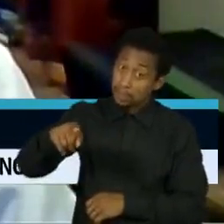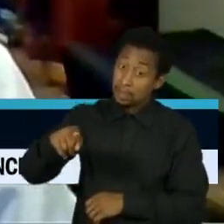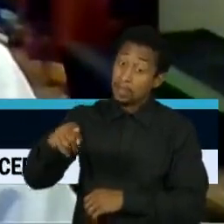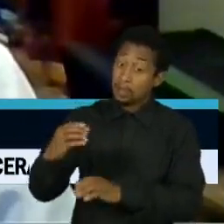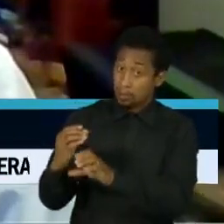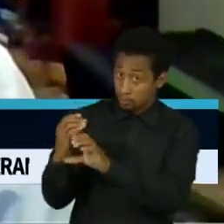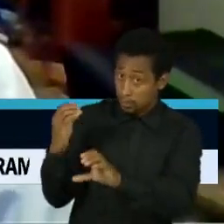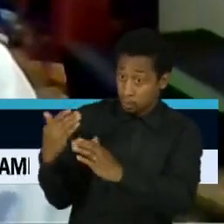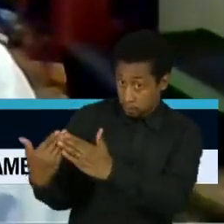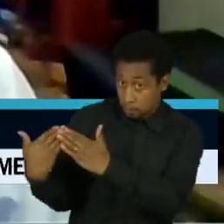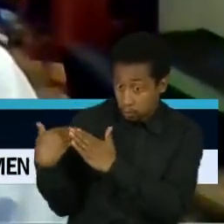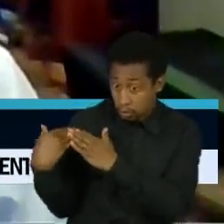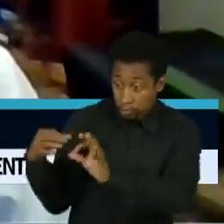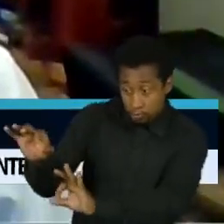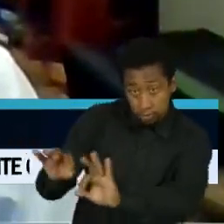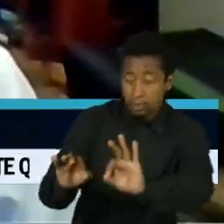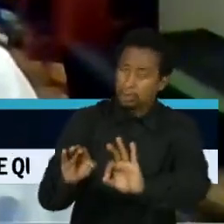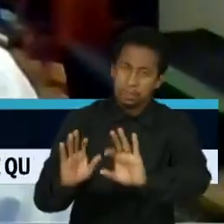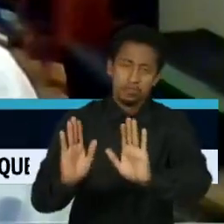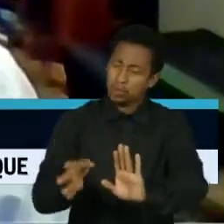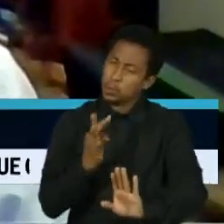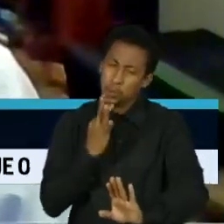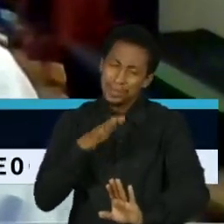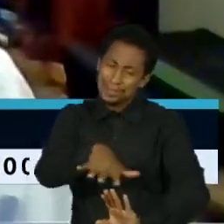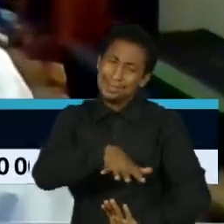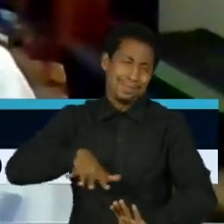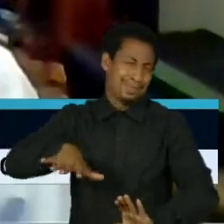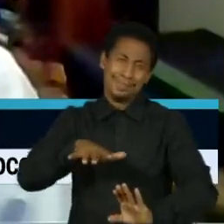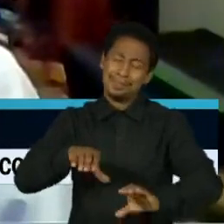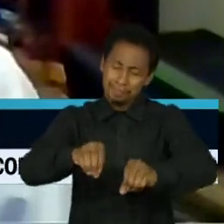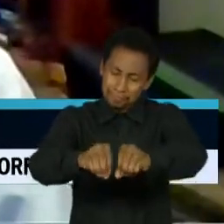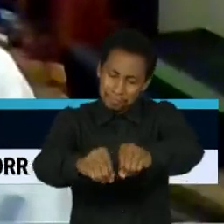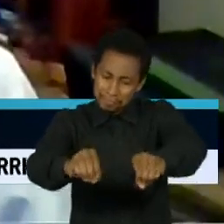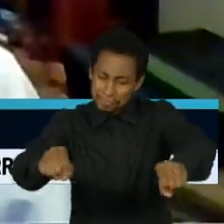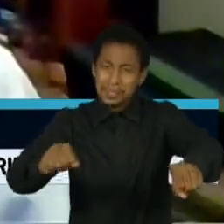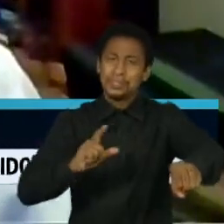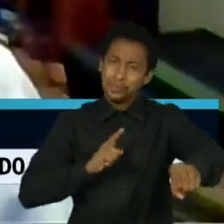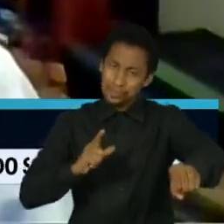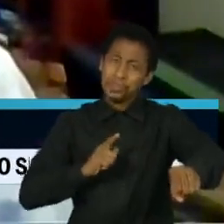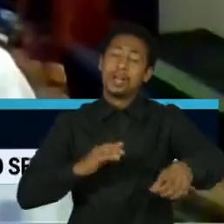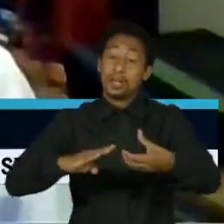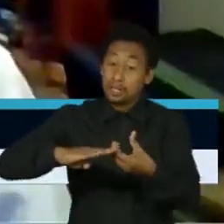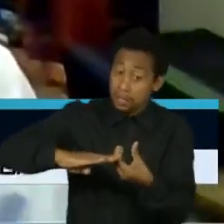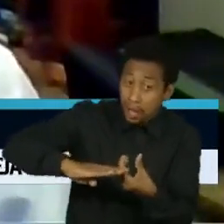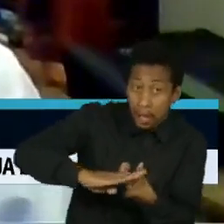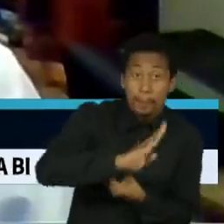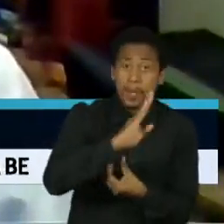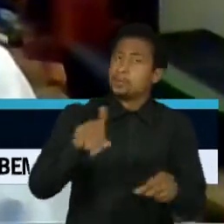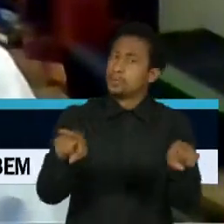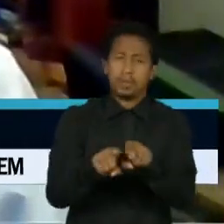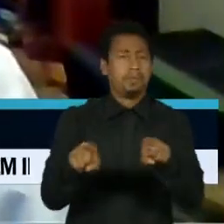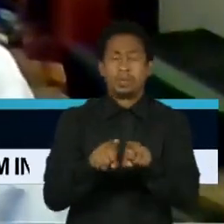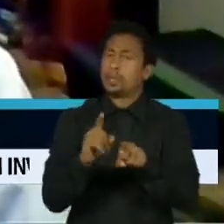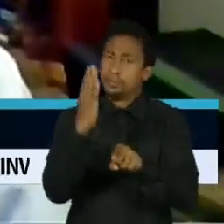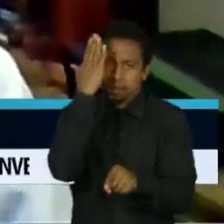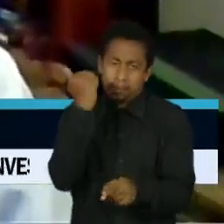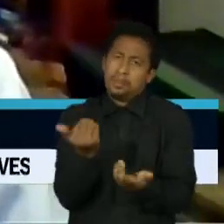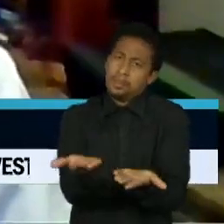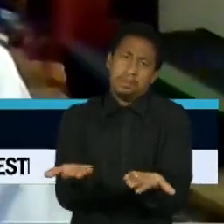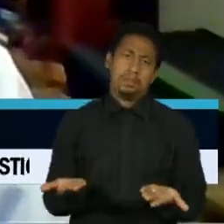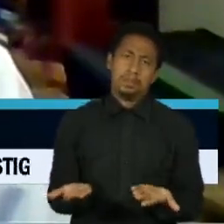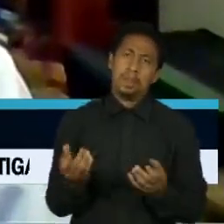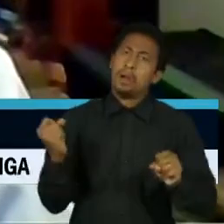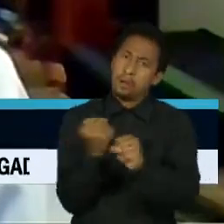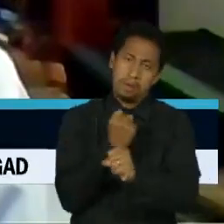tinha um interceptor, todo mundo sabia. E quem sabia também, a Sabesp sabia que ia ter ali um metrô, também sabia. Deve